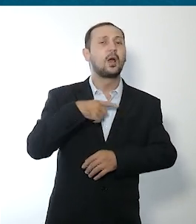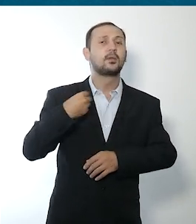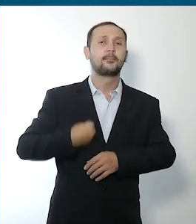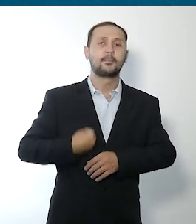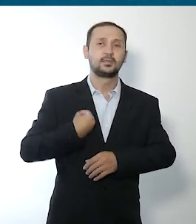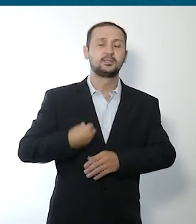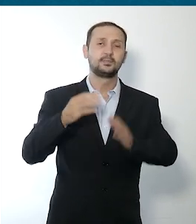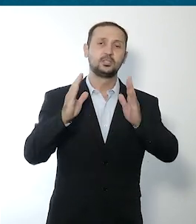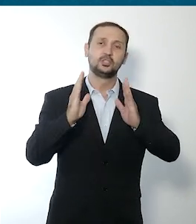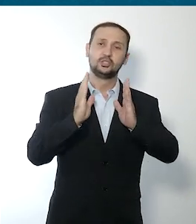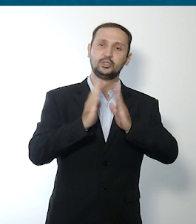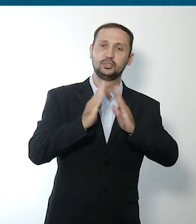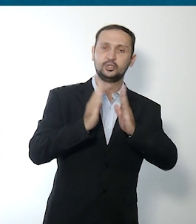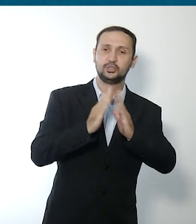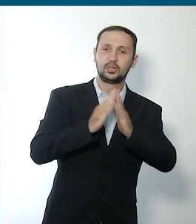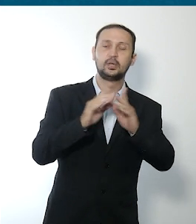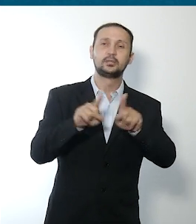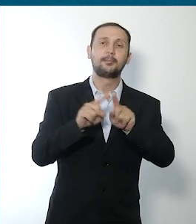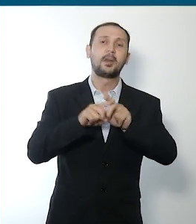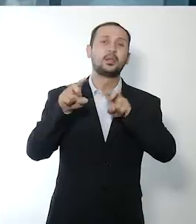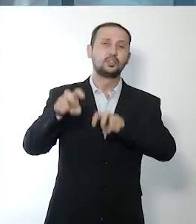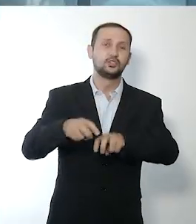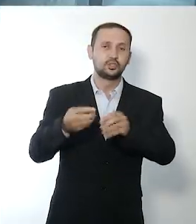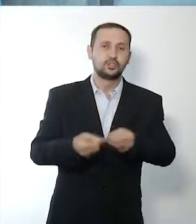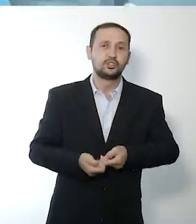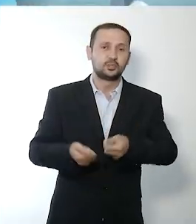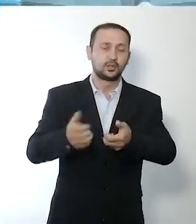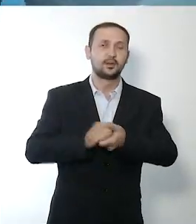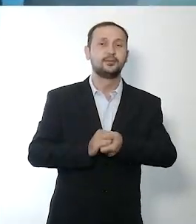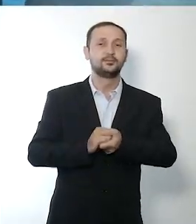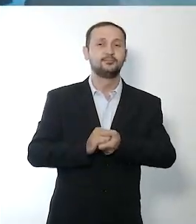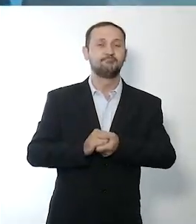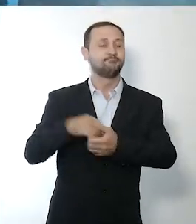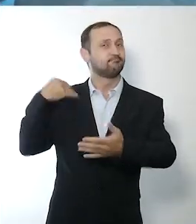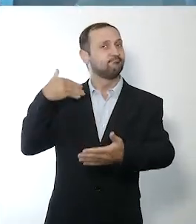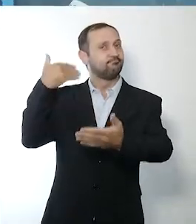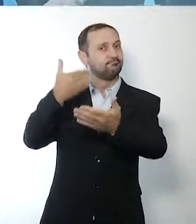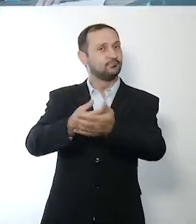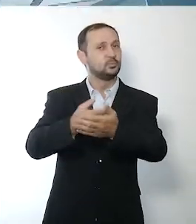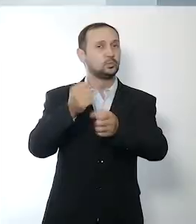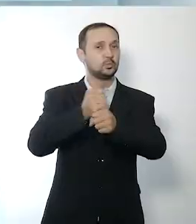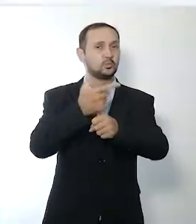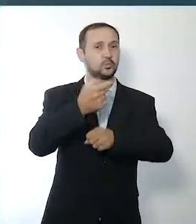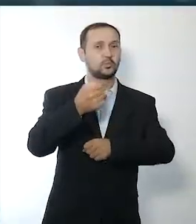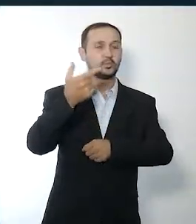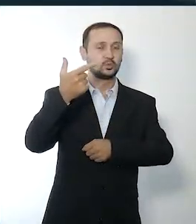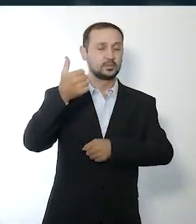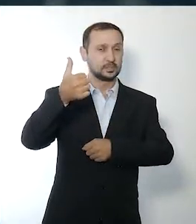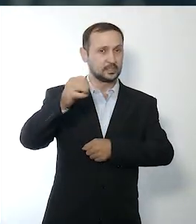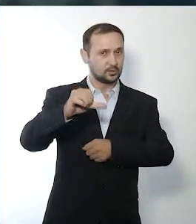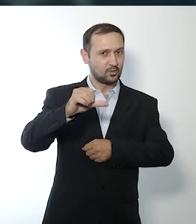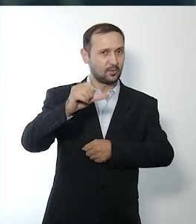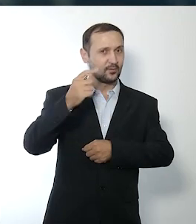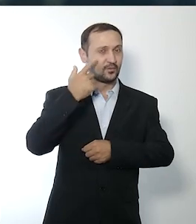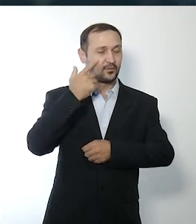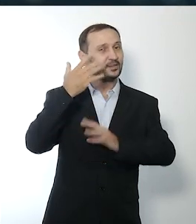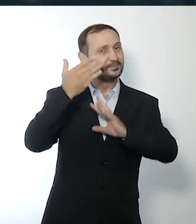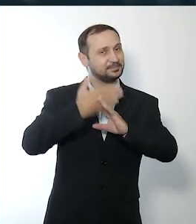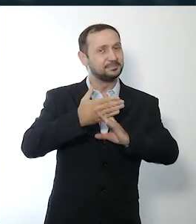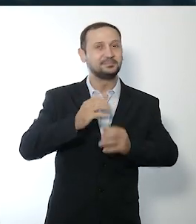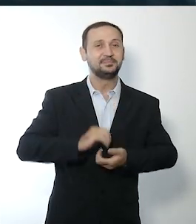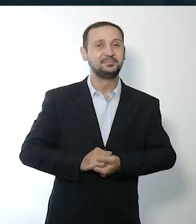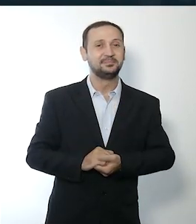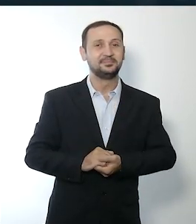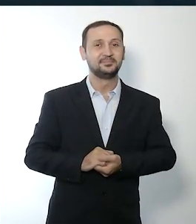de programas habitacionais e da reforma agrária. A retrospectiva 2019 da Alemes volta